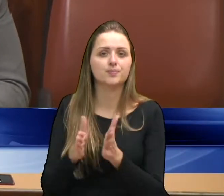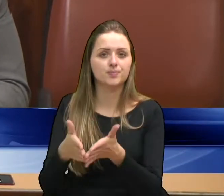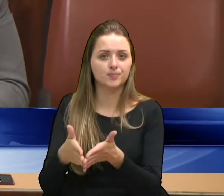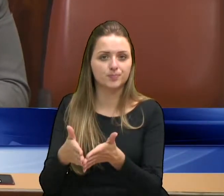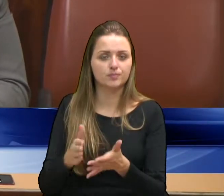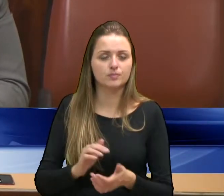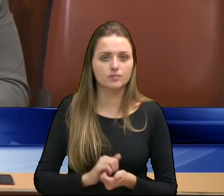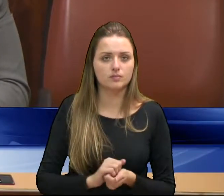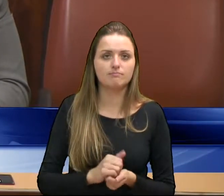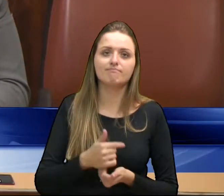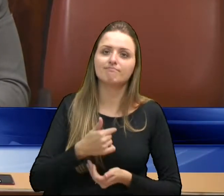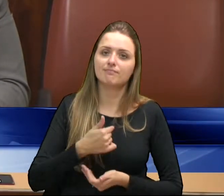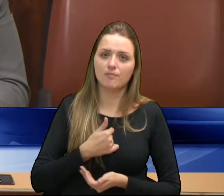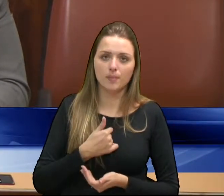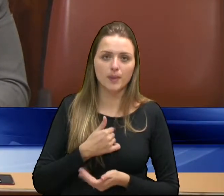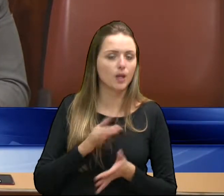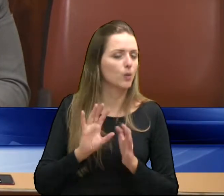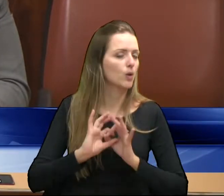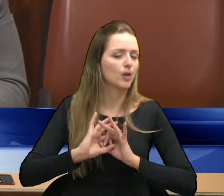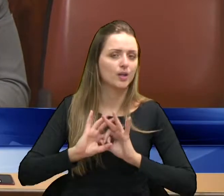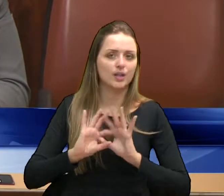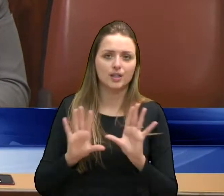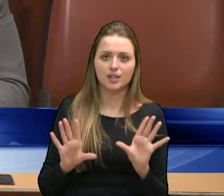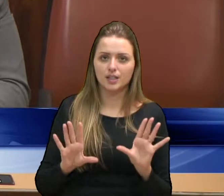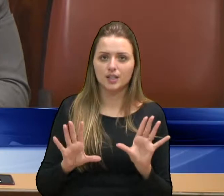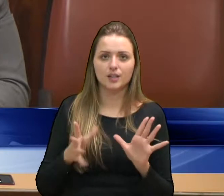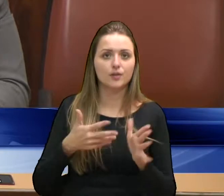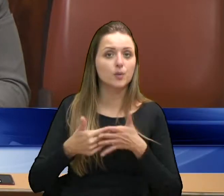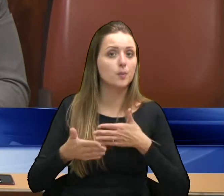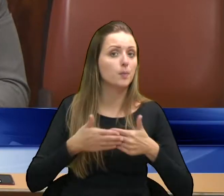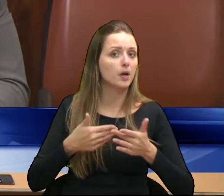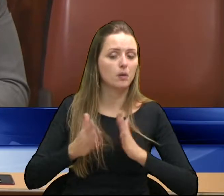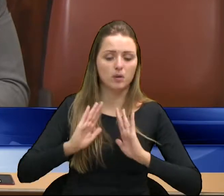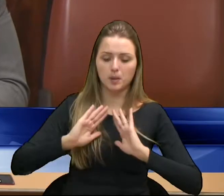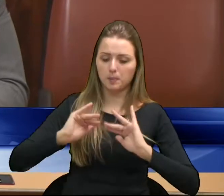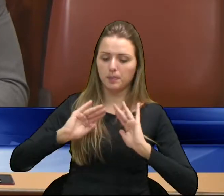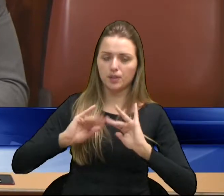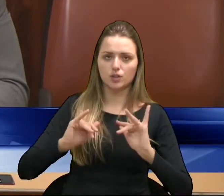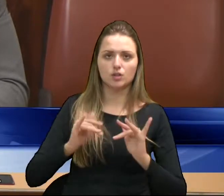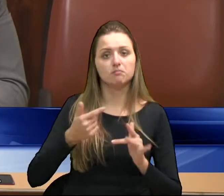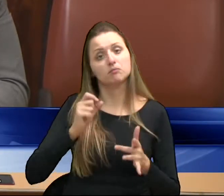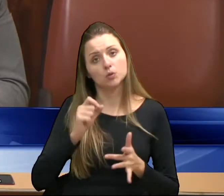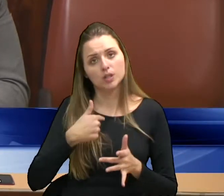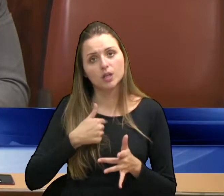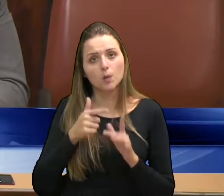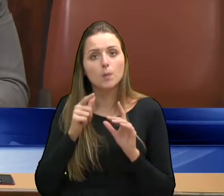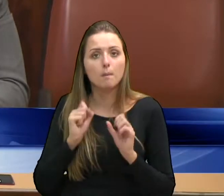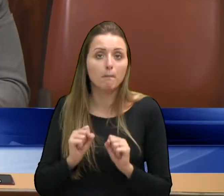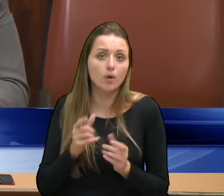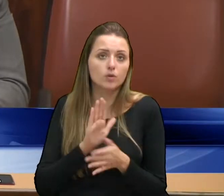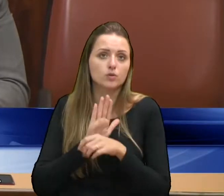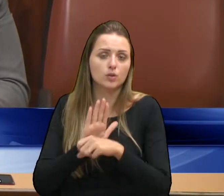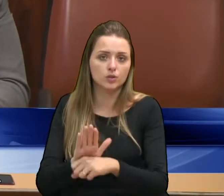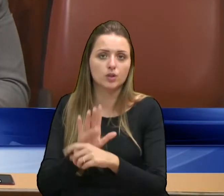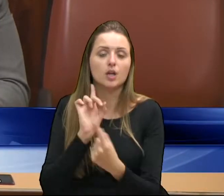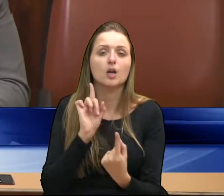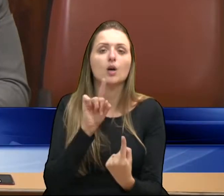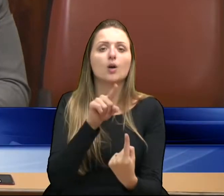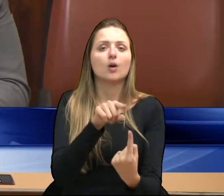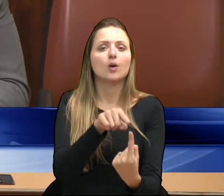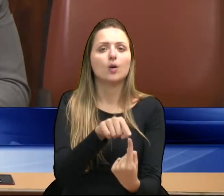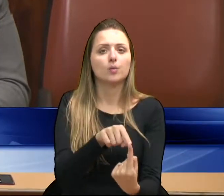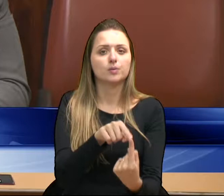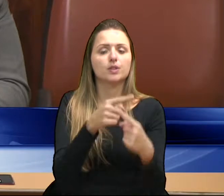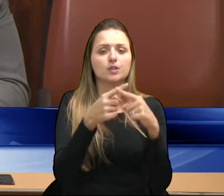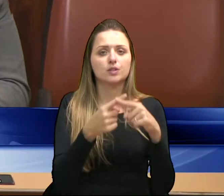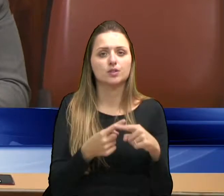né, e me coloco inteiramente à disposição para o que nós pudermos contribuir. Né. O objetivo de uma